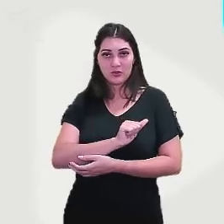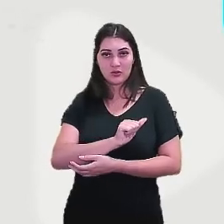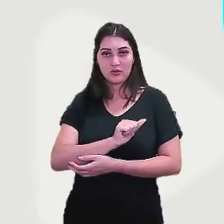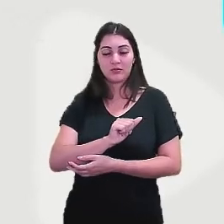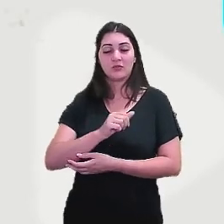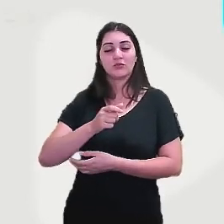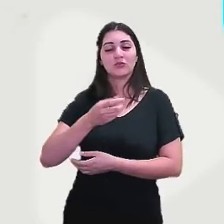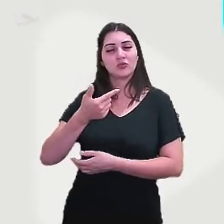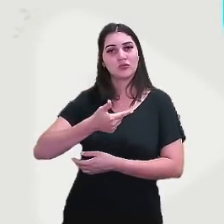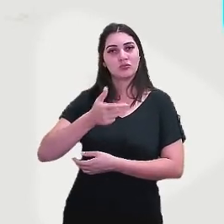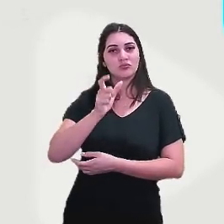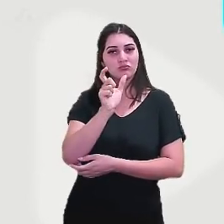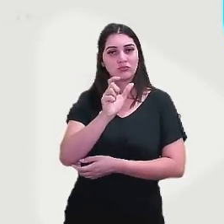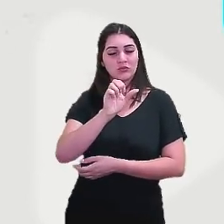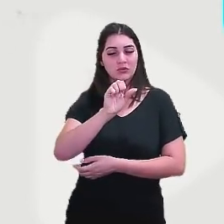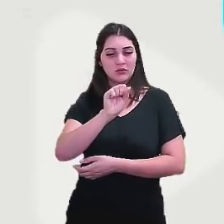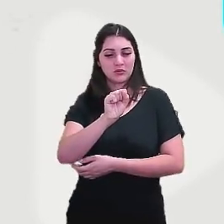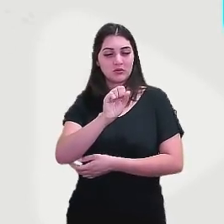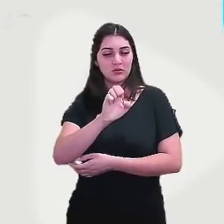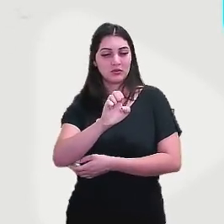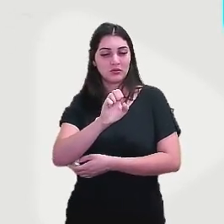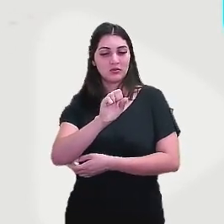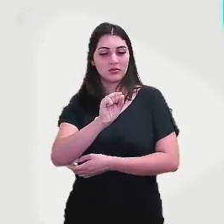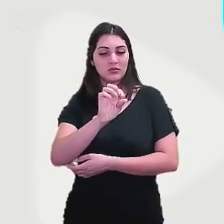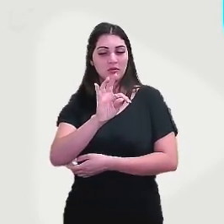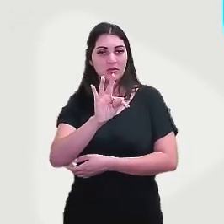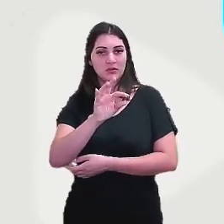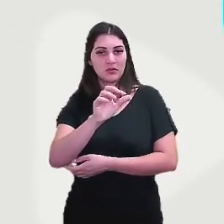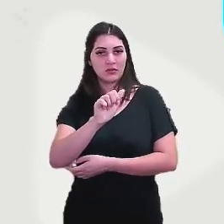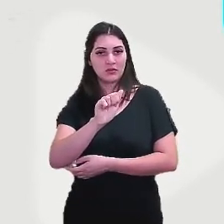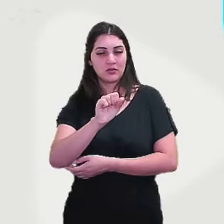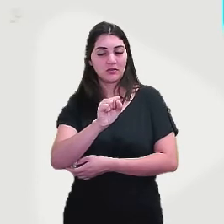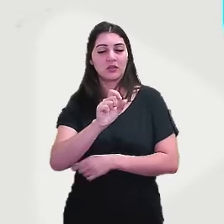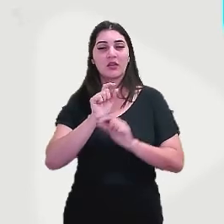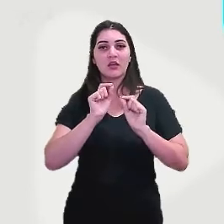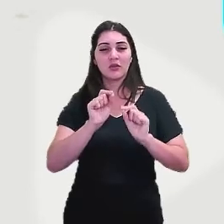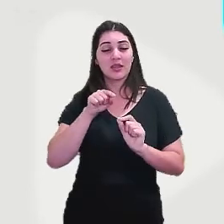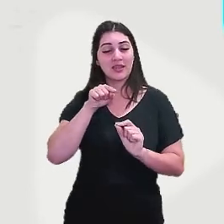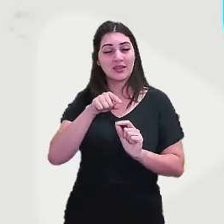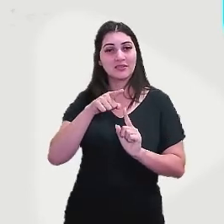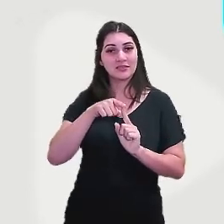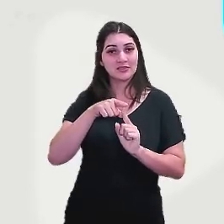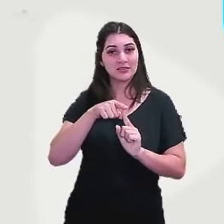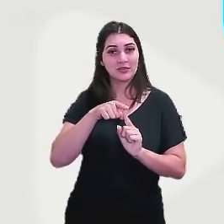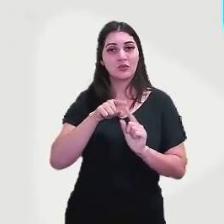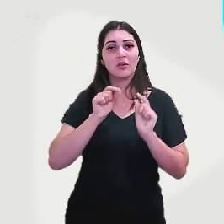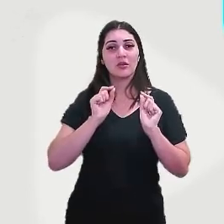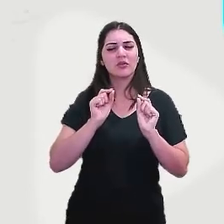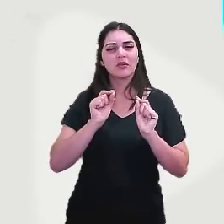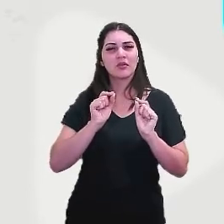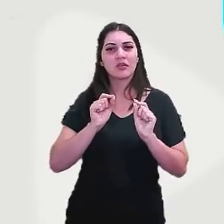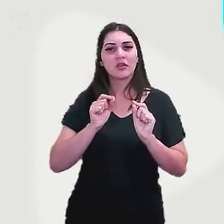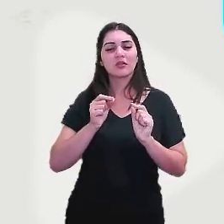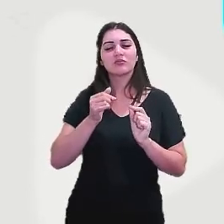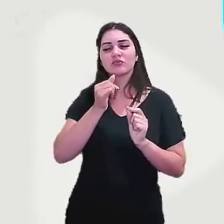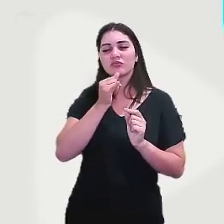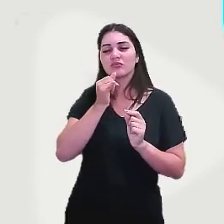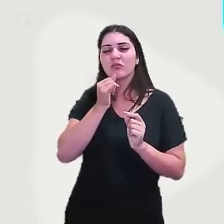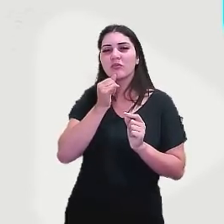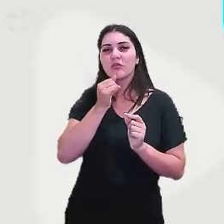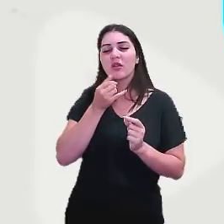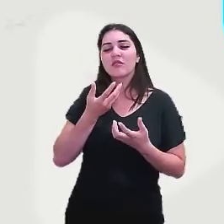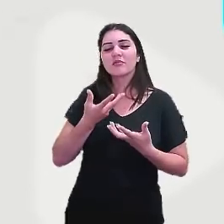são, vamos ver. Temos aqui 3 quadrinhos com 3 nomes de cestas diferentes. Cesta com